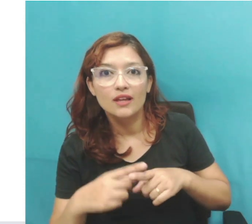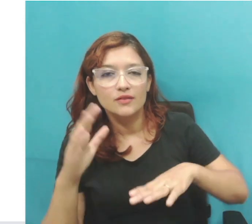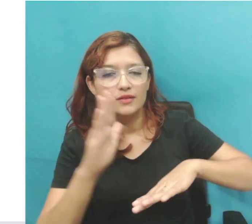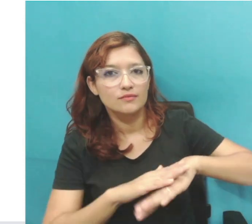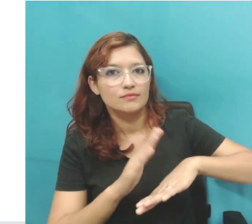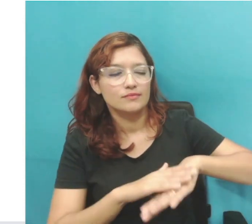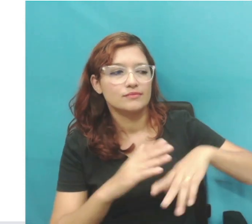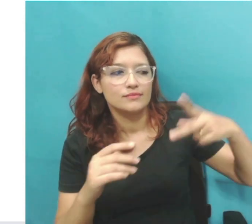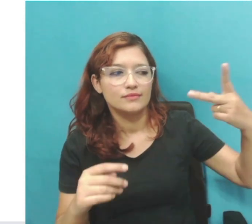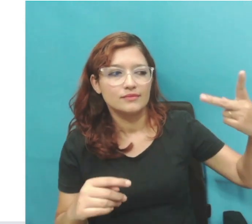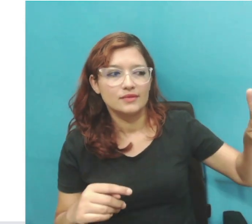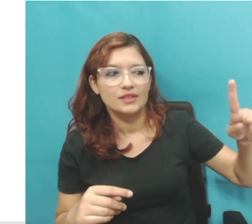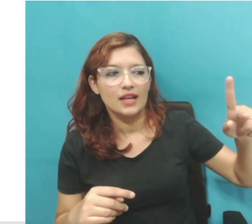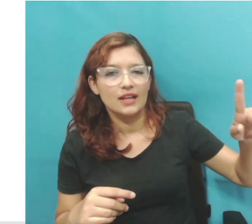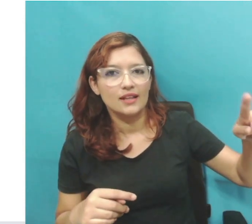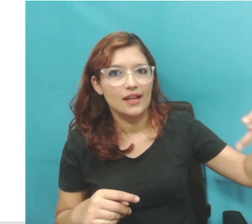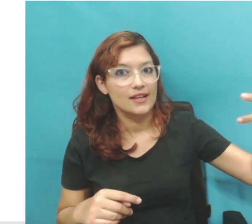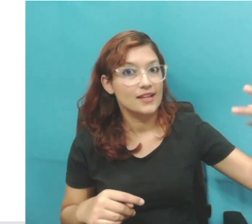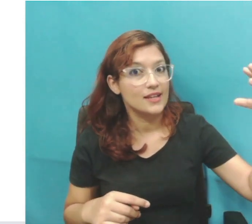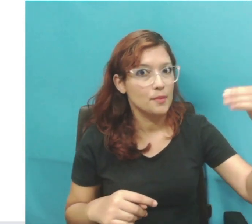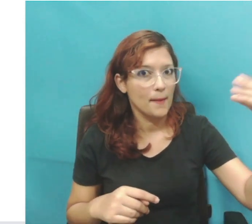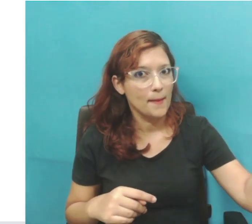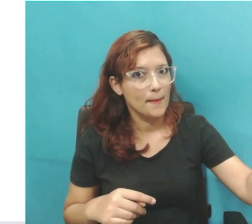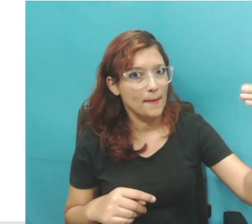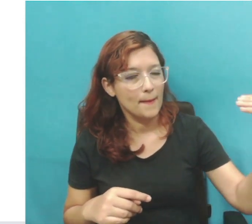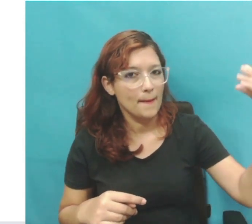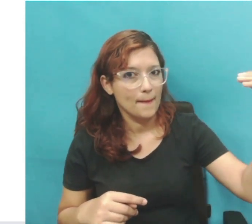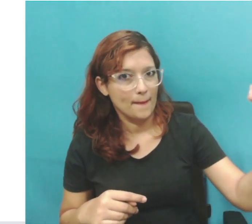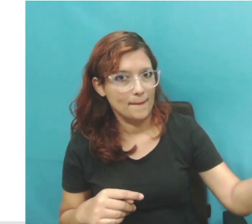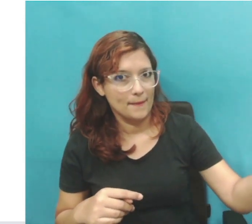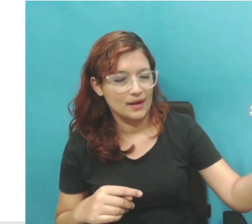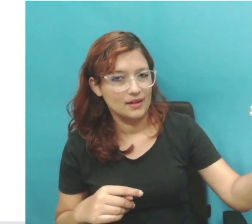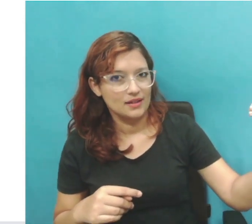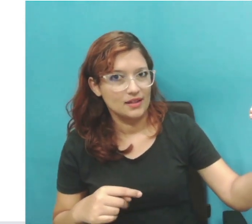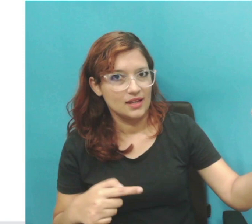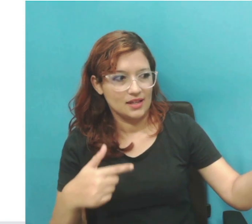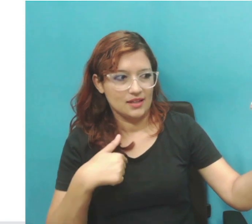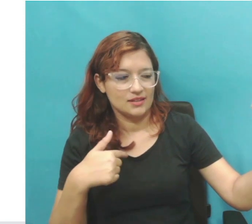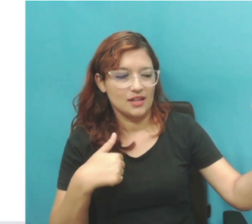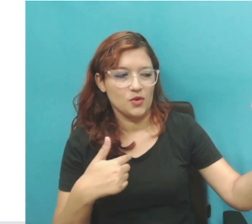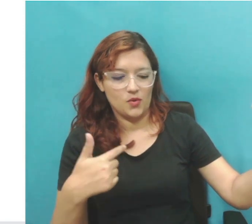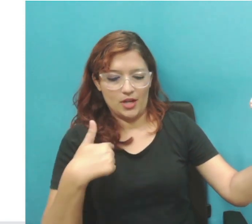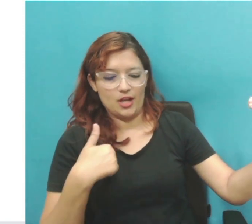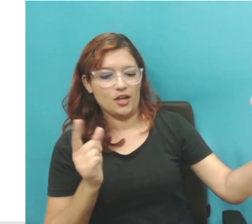E eu usei isso porque quem falou foi ela,